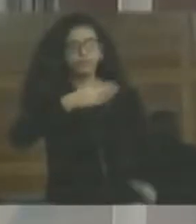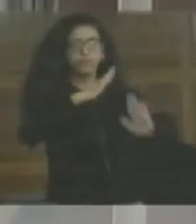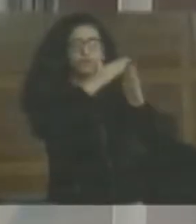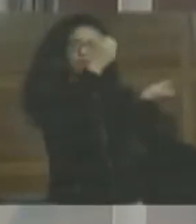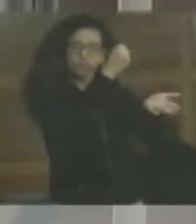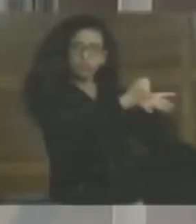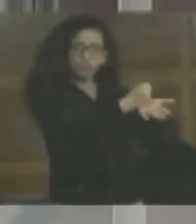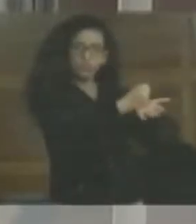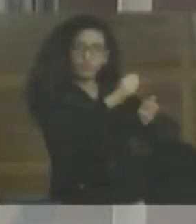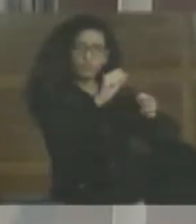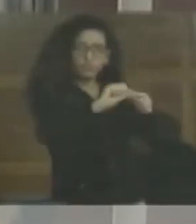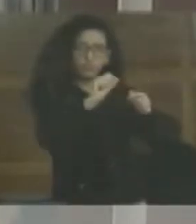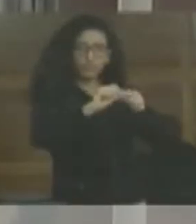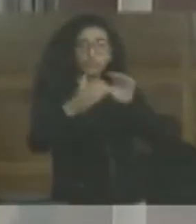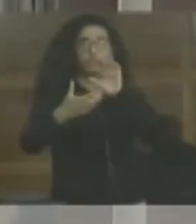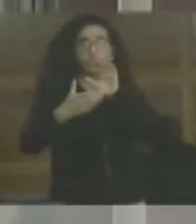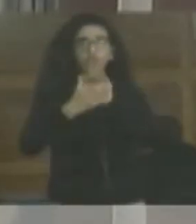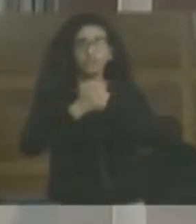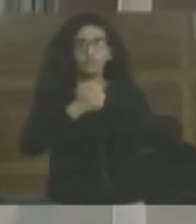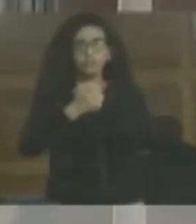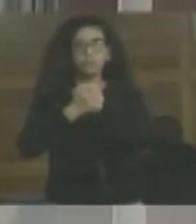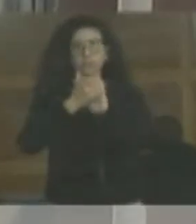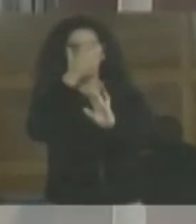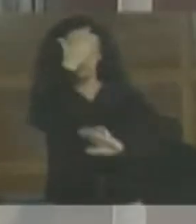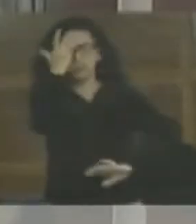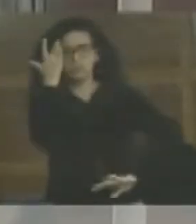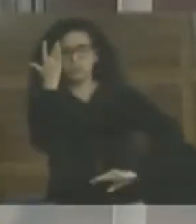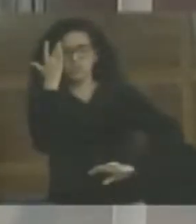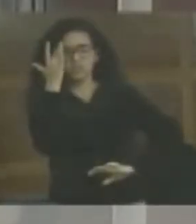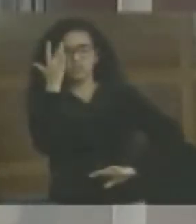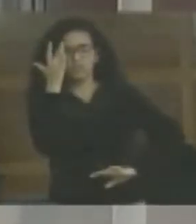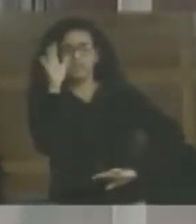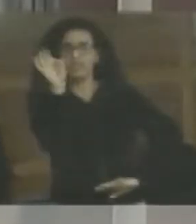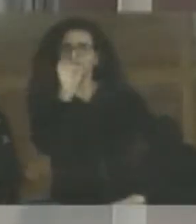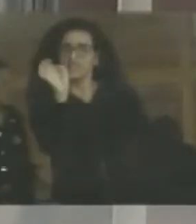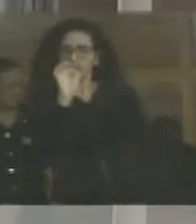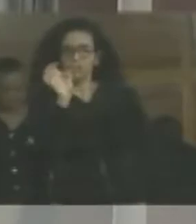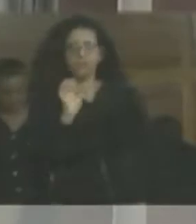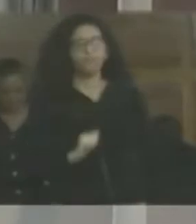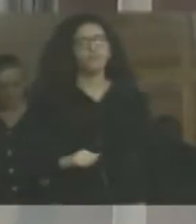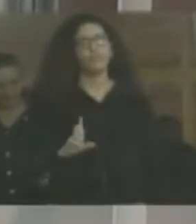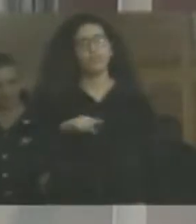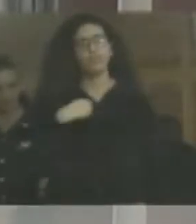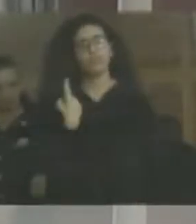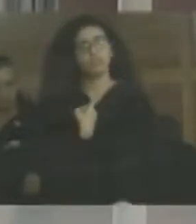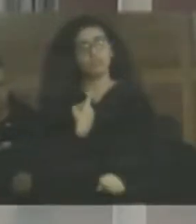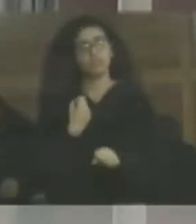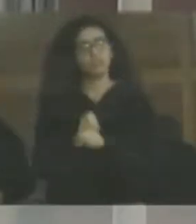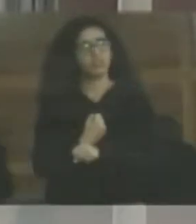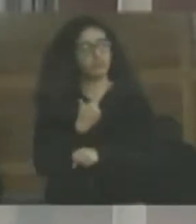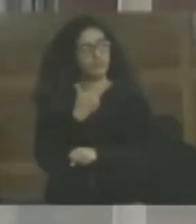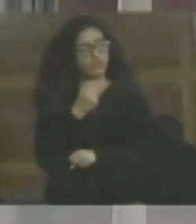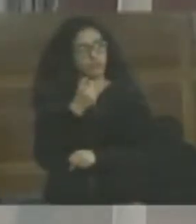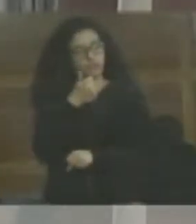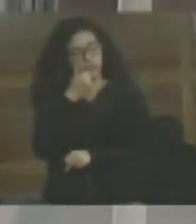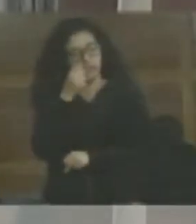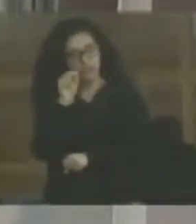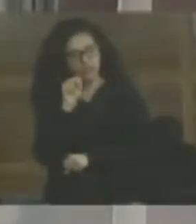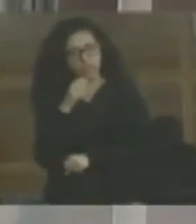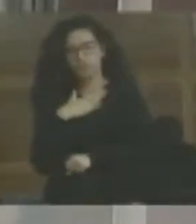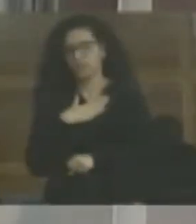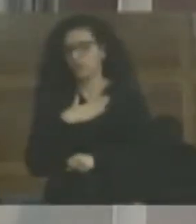casamentos entre casais homoafetivos. Nós estamos em 2018. Esse meu projeto